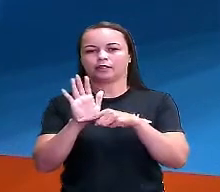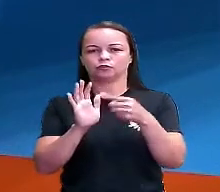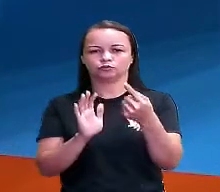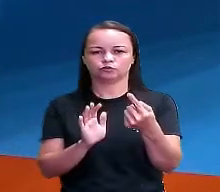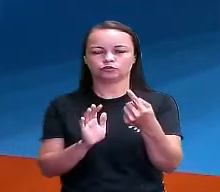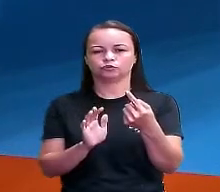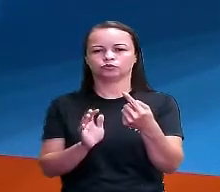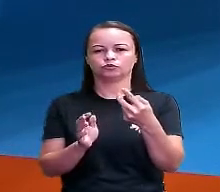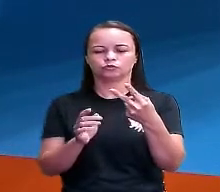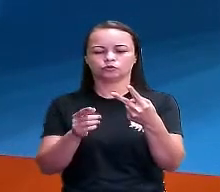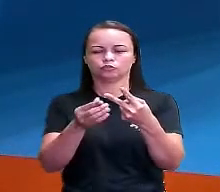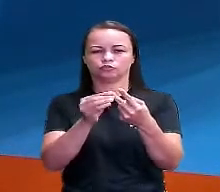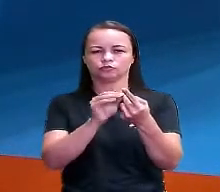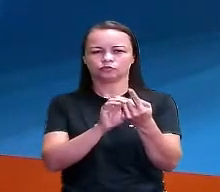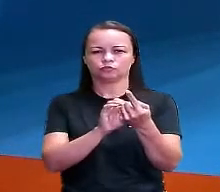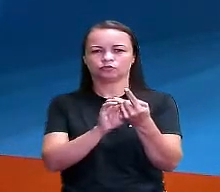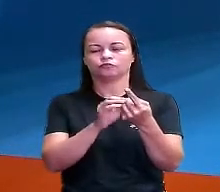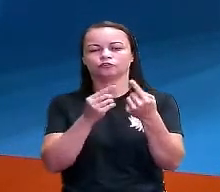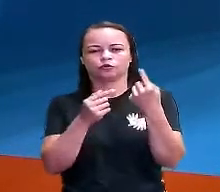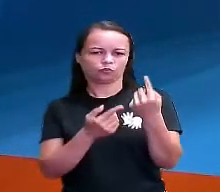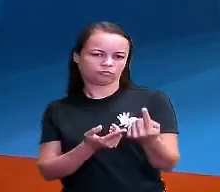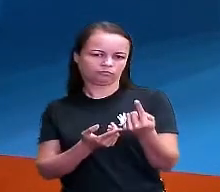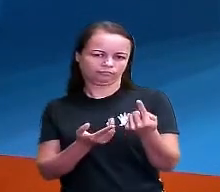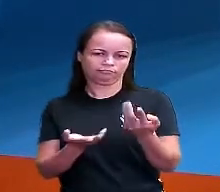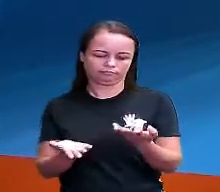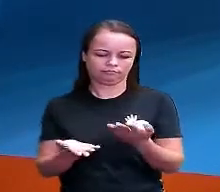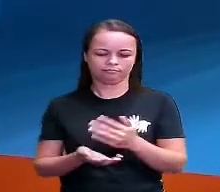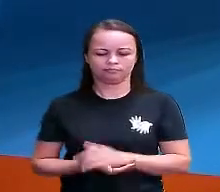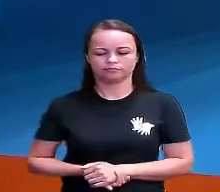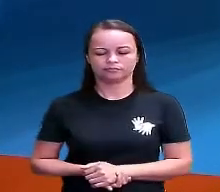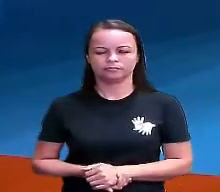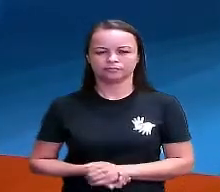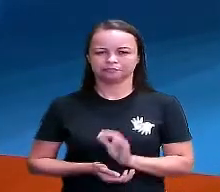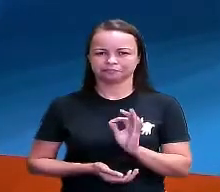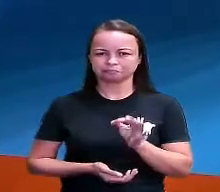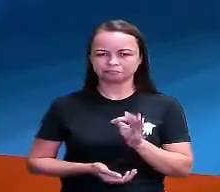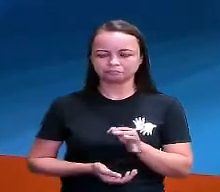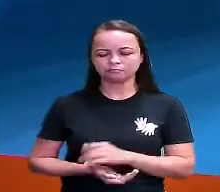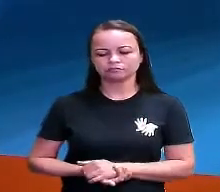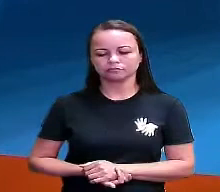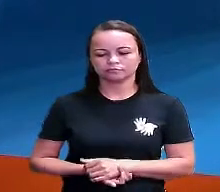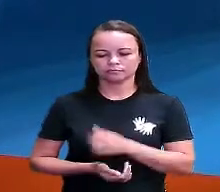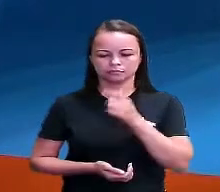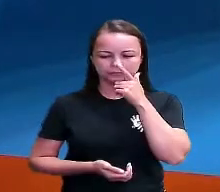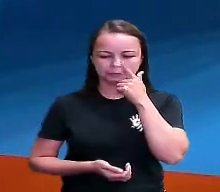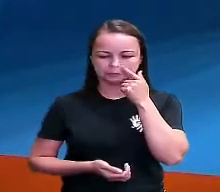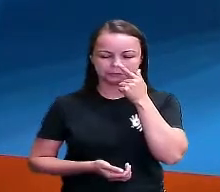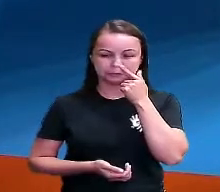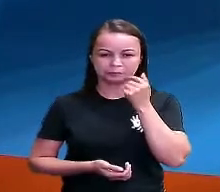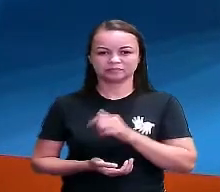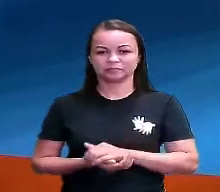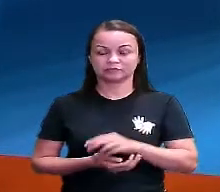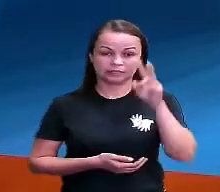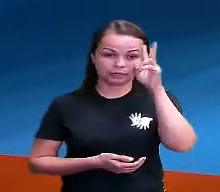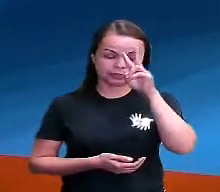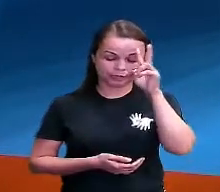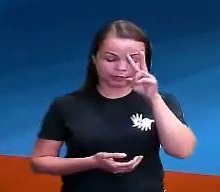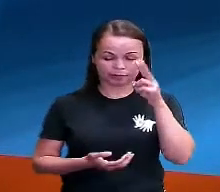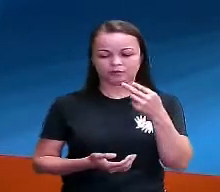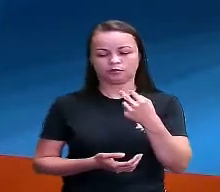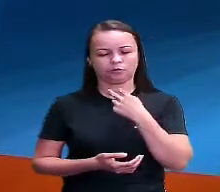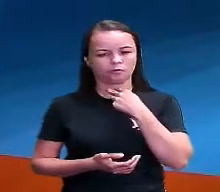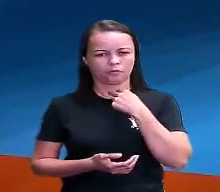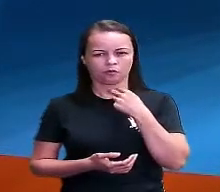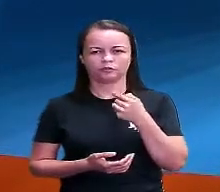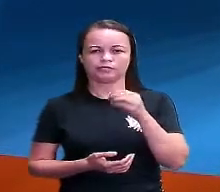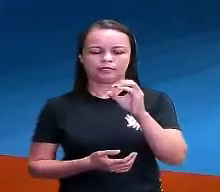1? Tenho 2, tiro 1. Ficou 1. Tá certo, gente? Lembre, não posso tirar